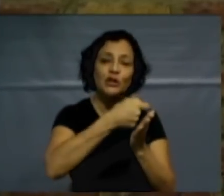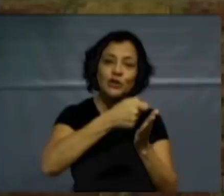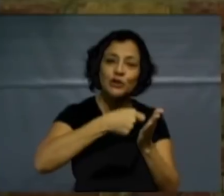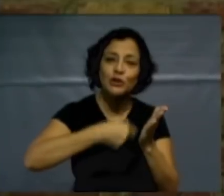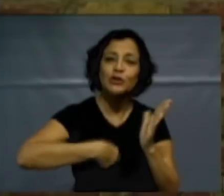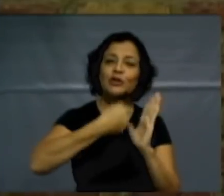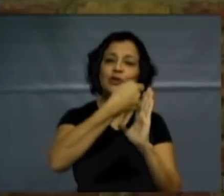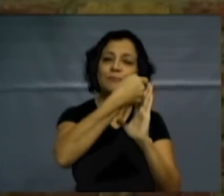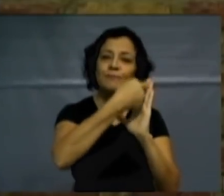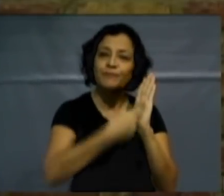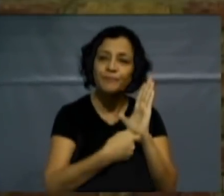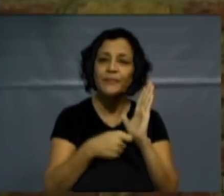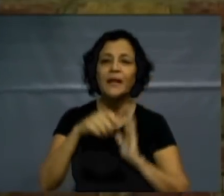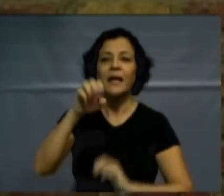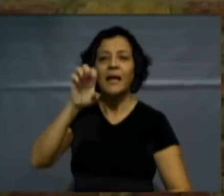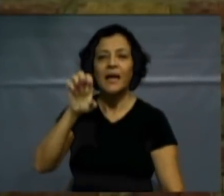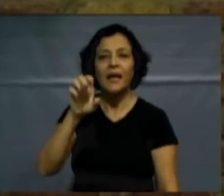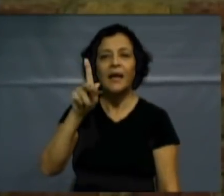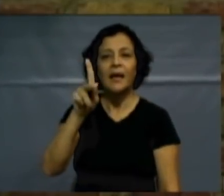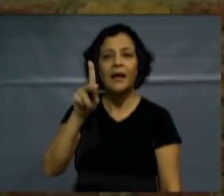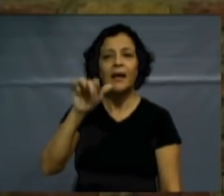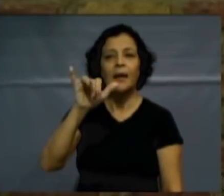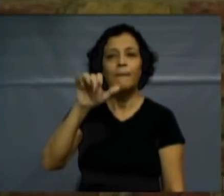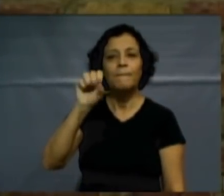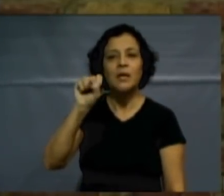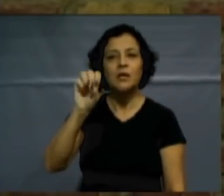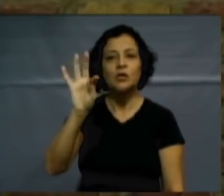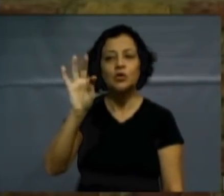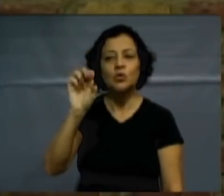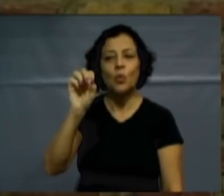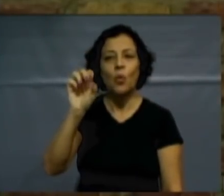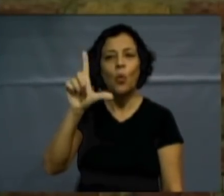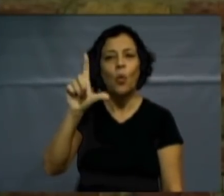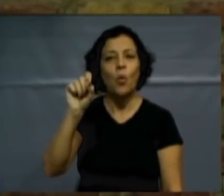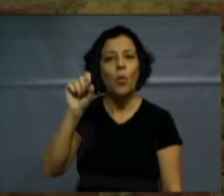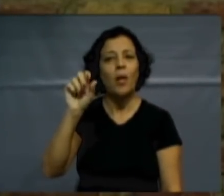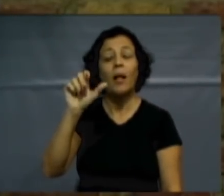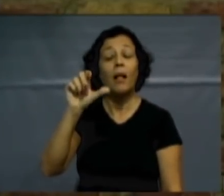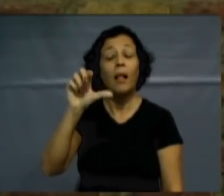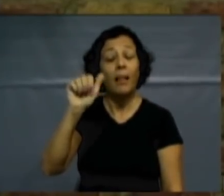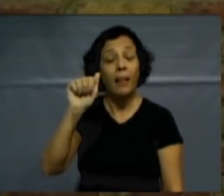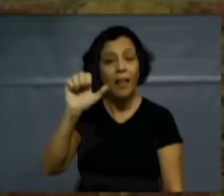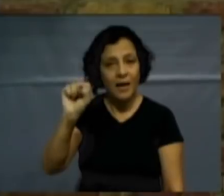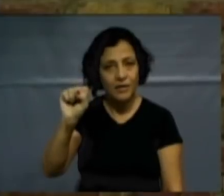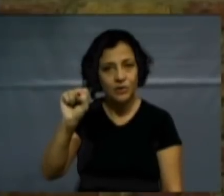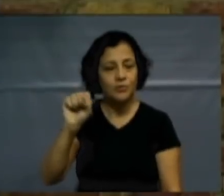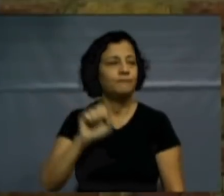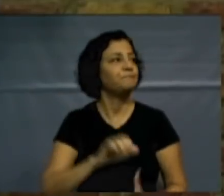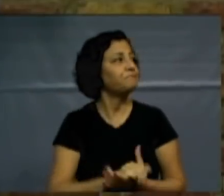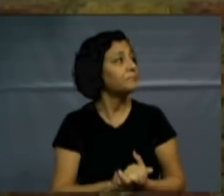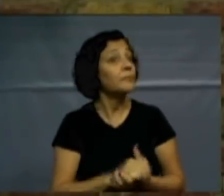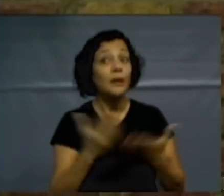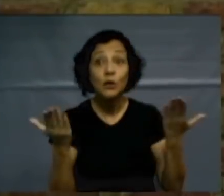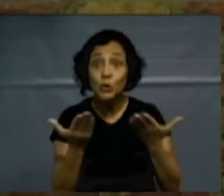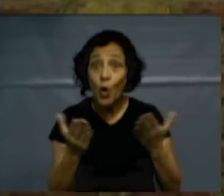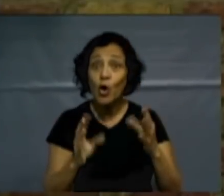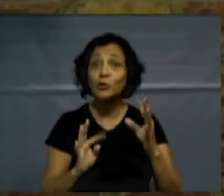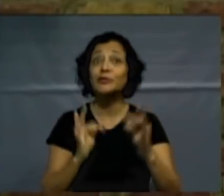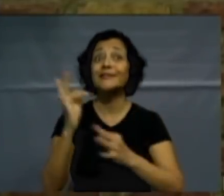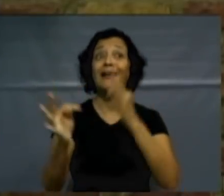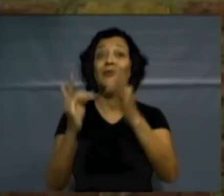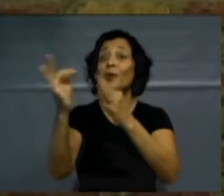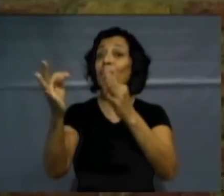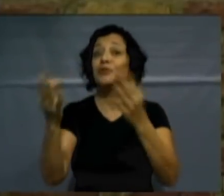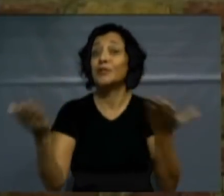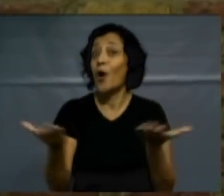epístolas. Era a forma de comunicação de Paulo. Gente, e hoje a gente tem tanta tecnologia a nosso